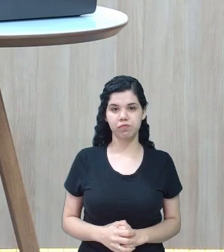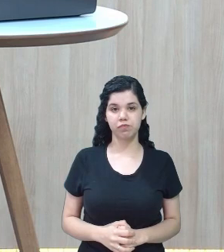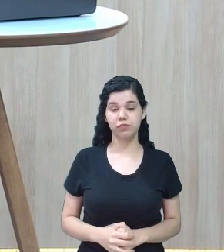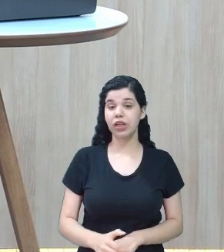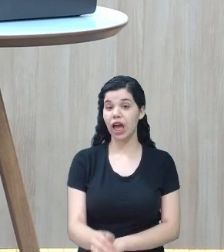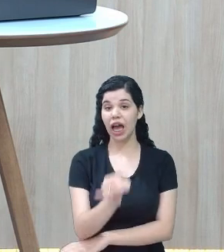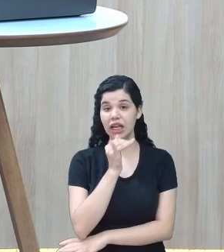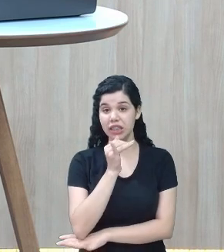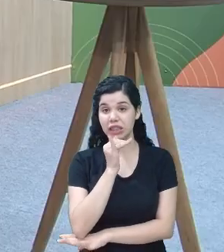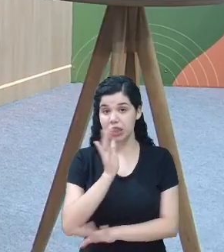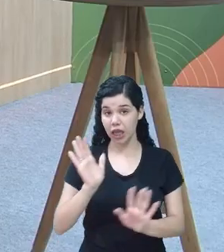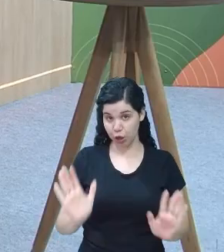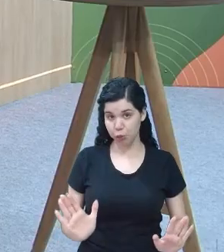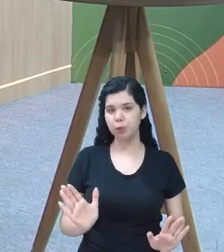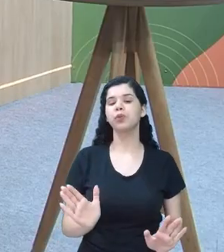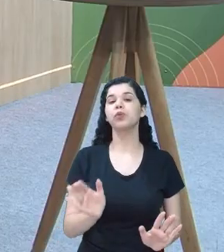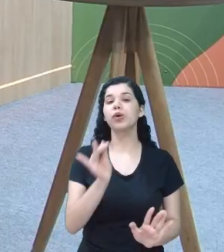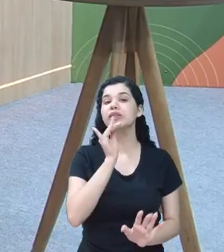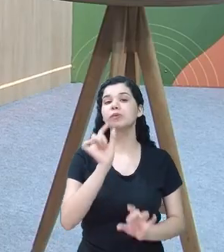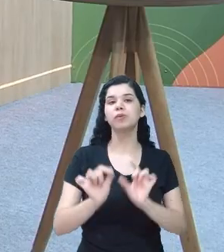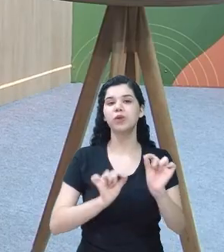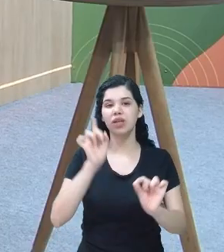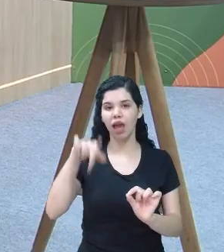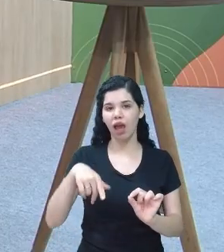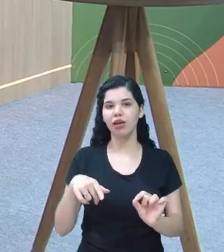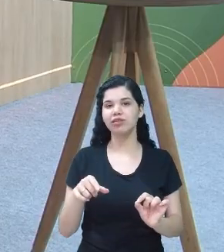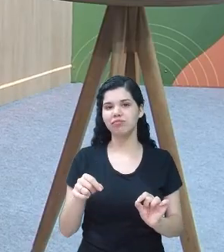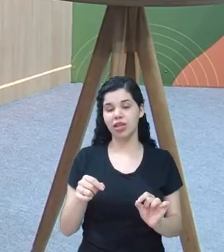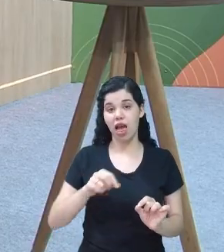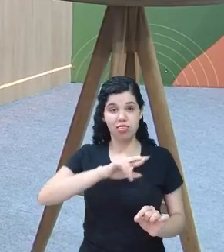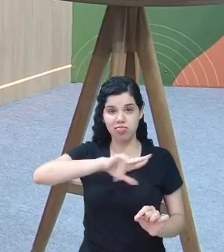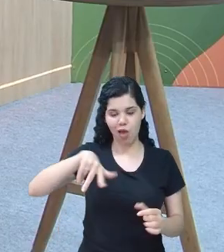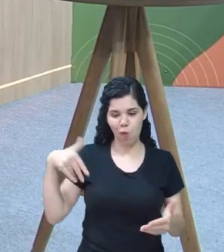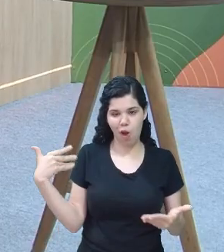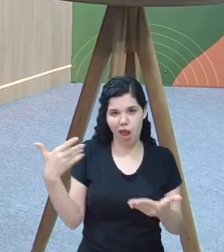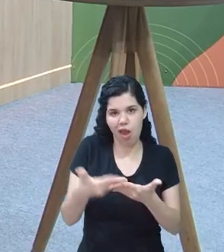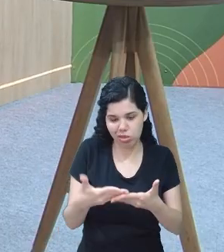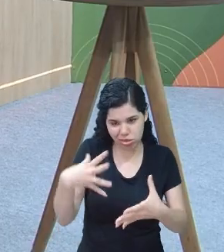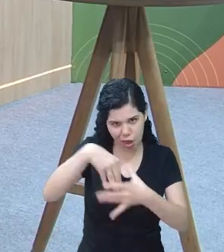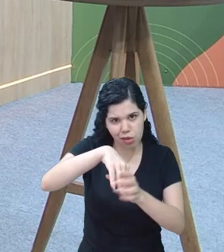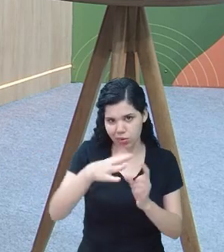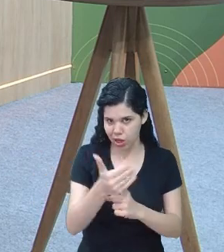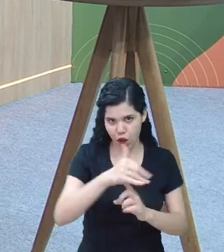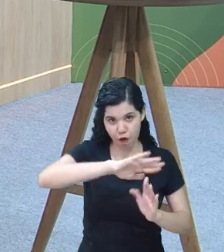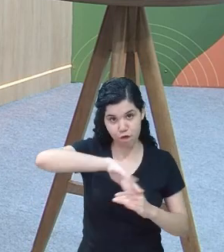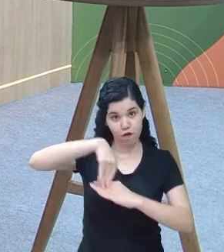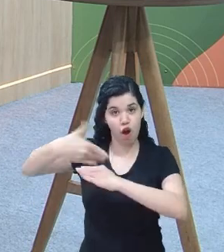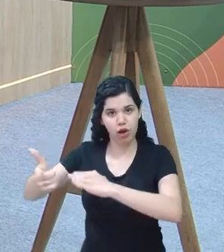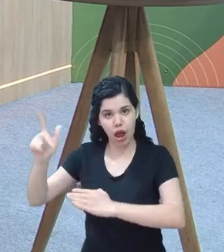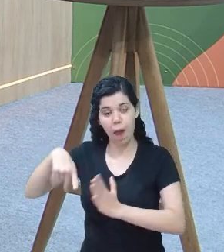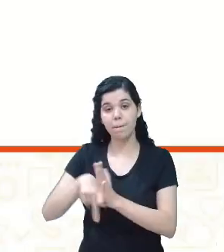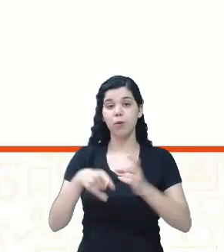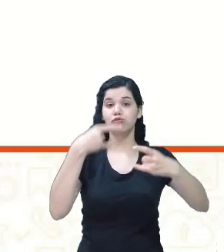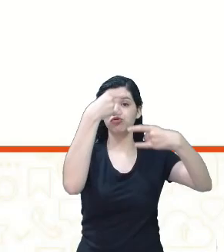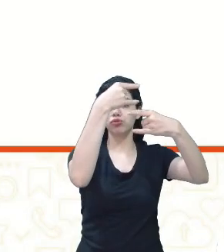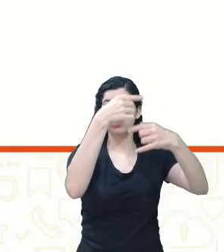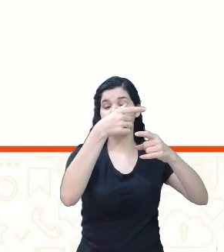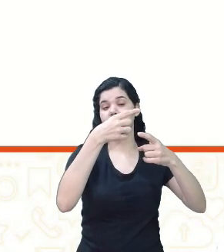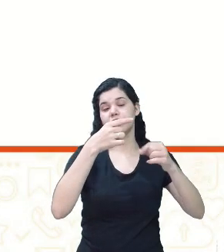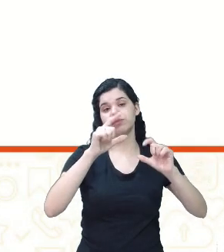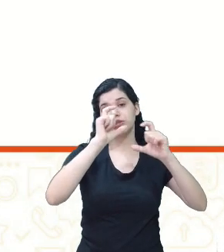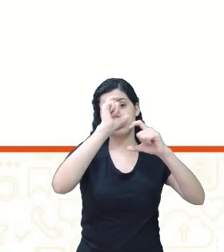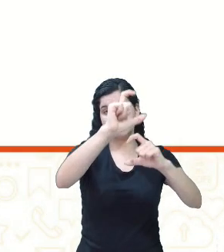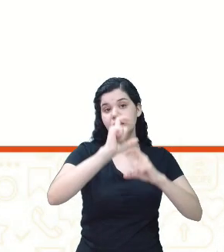Um exemplo de multimodalidade, e aí, sem ser agora na época da tecnologia, não é? São os gibis e